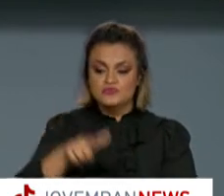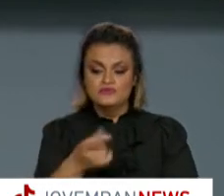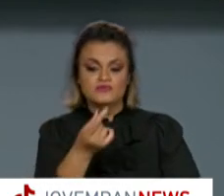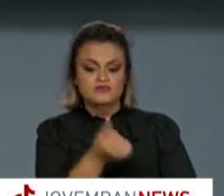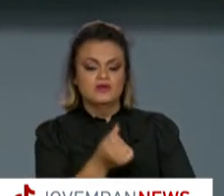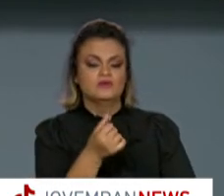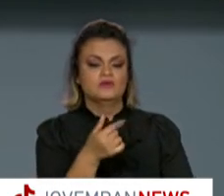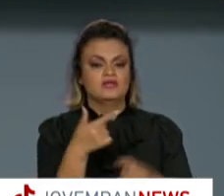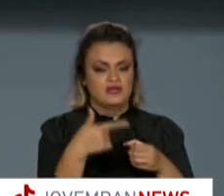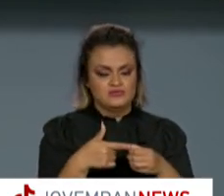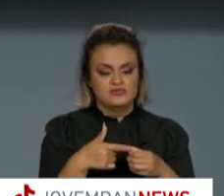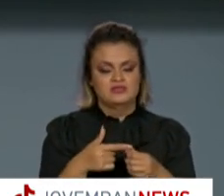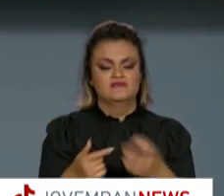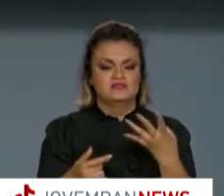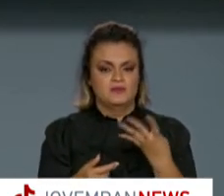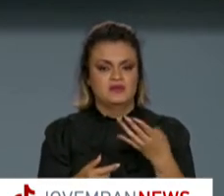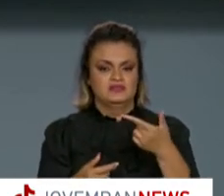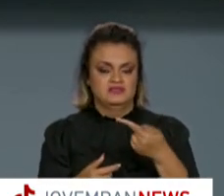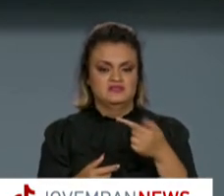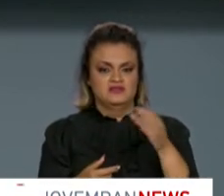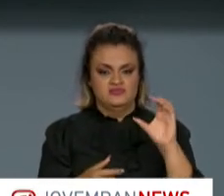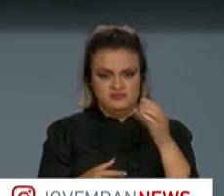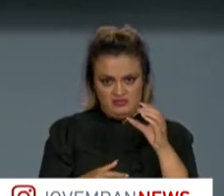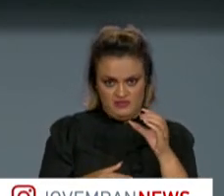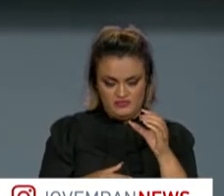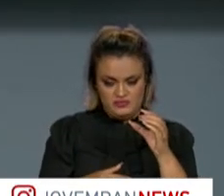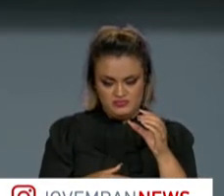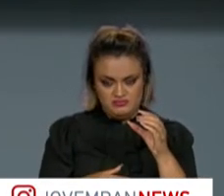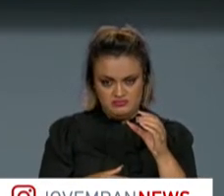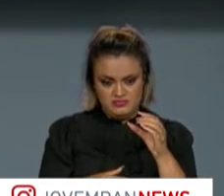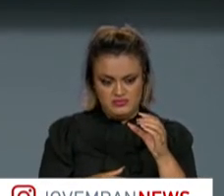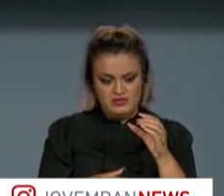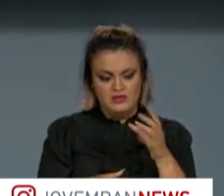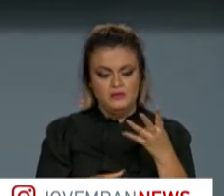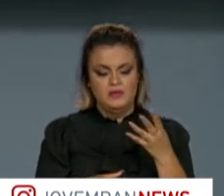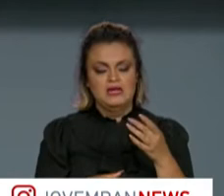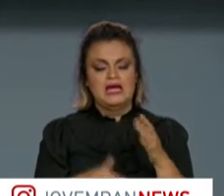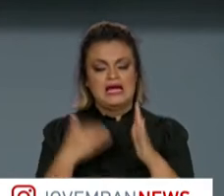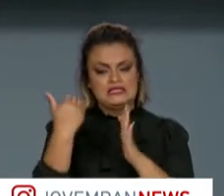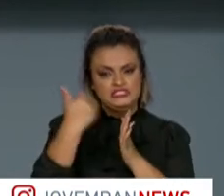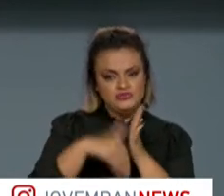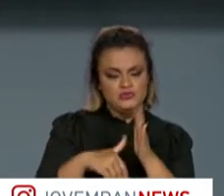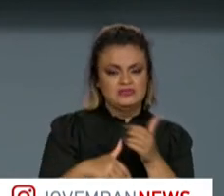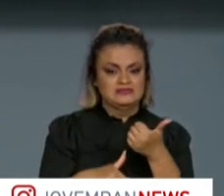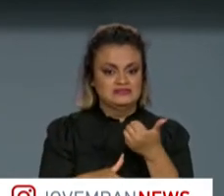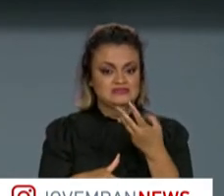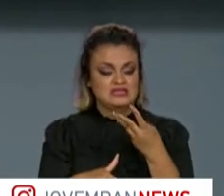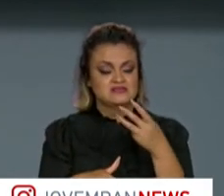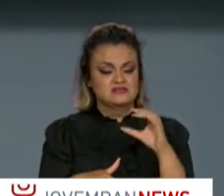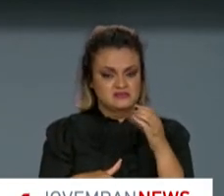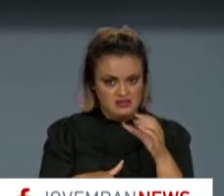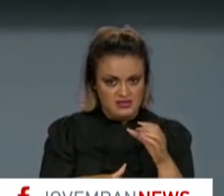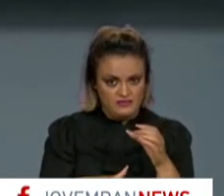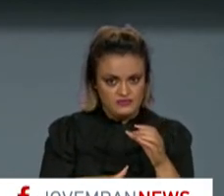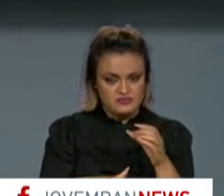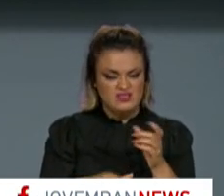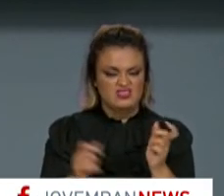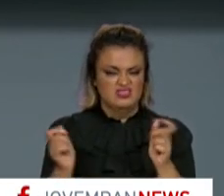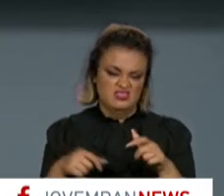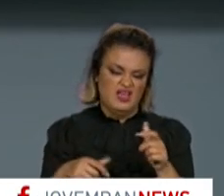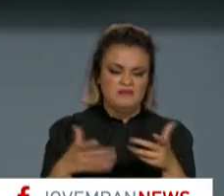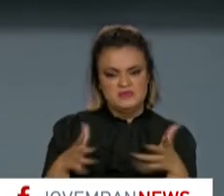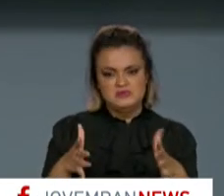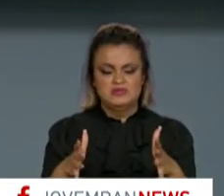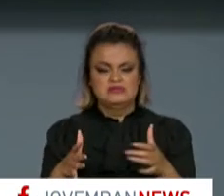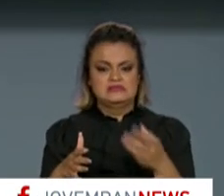gasolina será de 47 centavos, o que, com desconto de 13 centavos da Petrobras, dá um